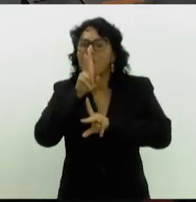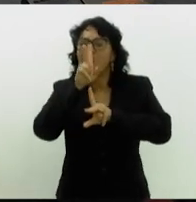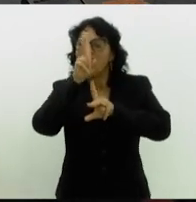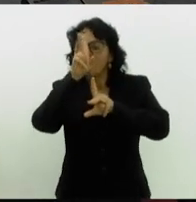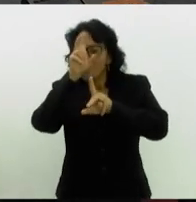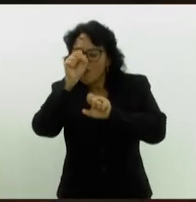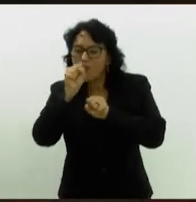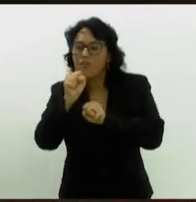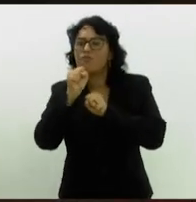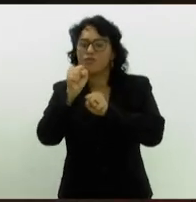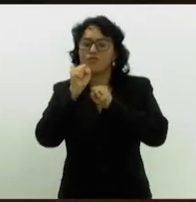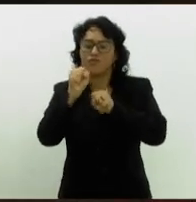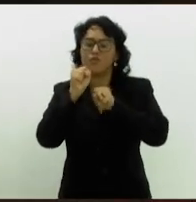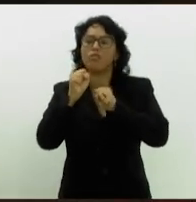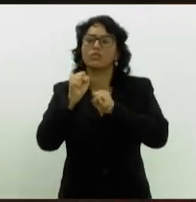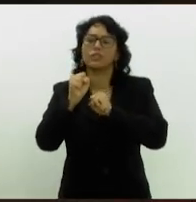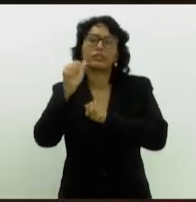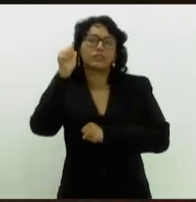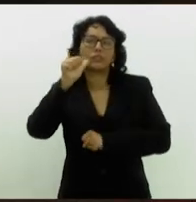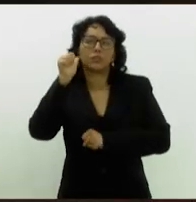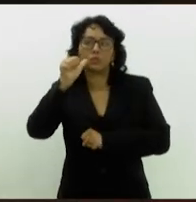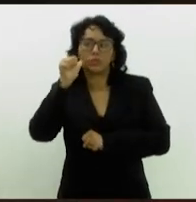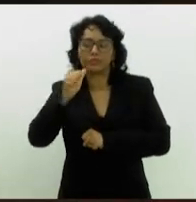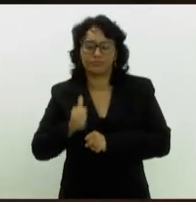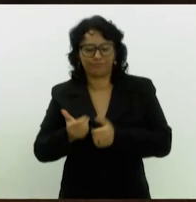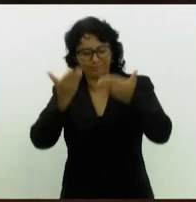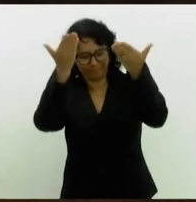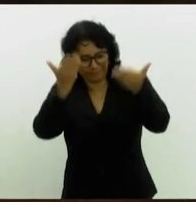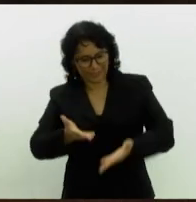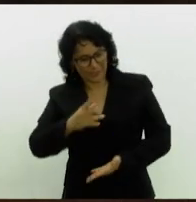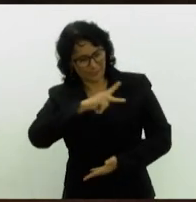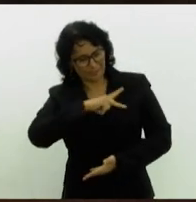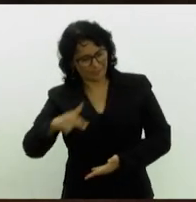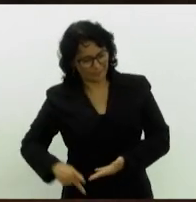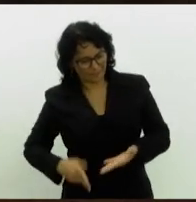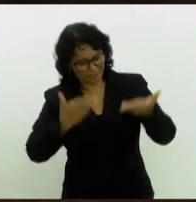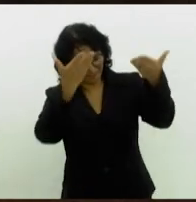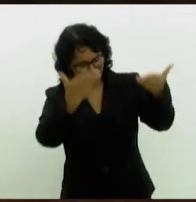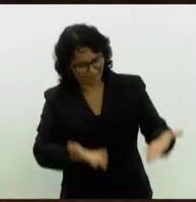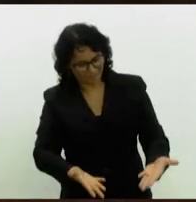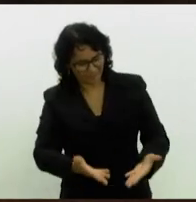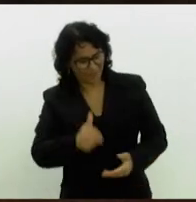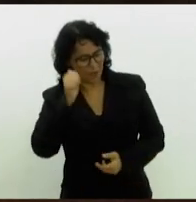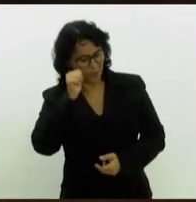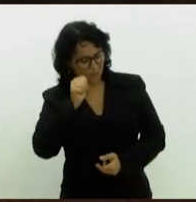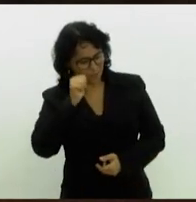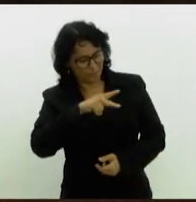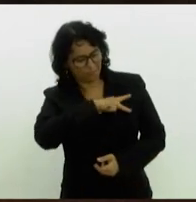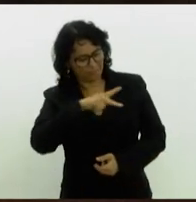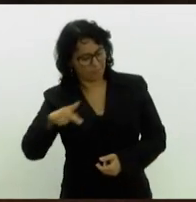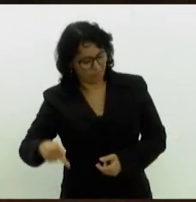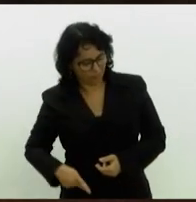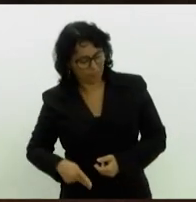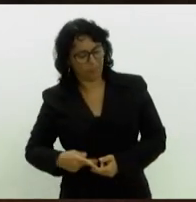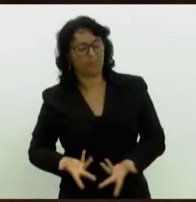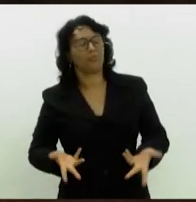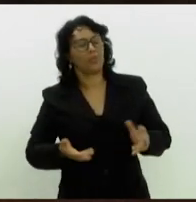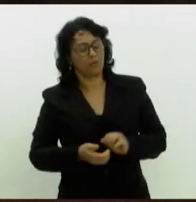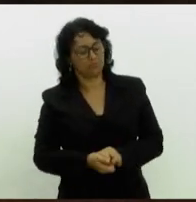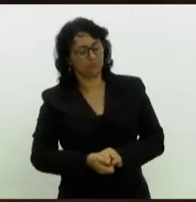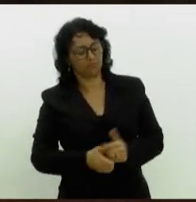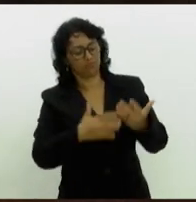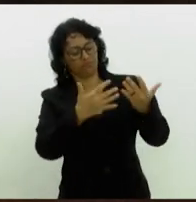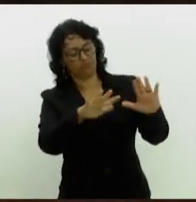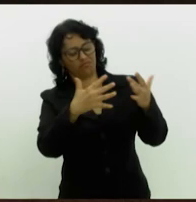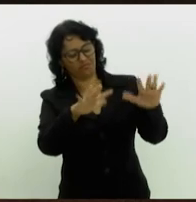vezes o quanto vossa excelência fica bem sentada nessa cadeira presidindo a nossa sessão os nossos trabalhos mas eu não poderia